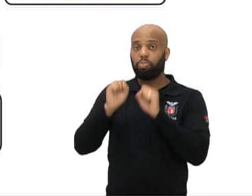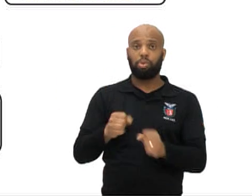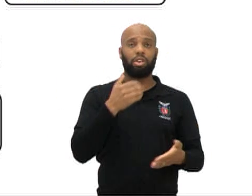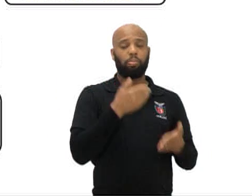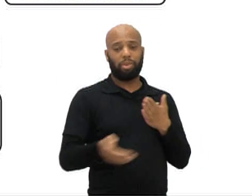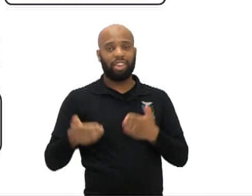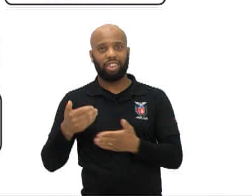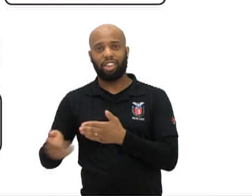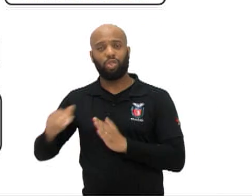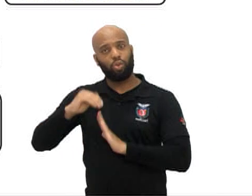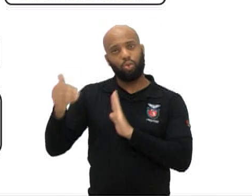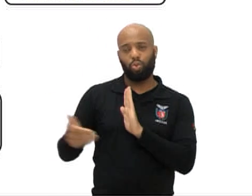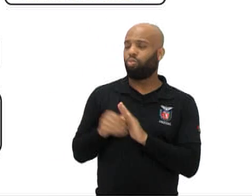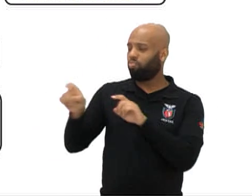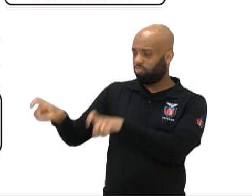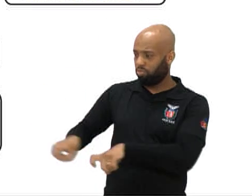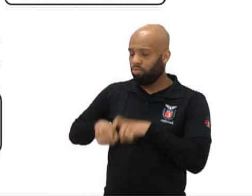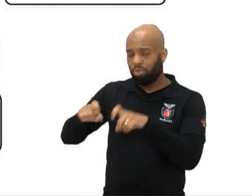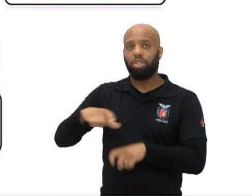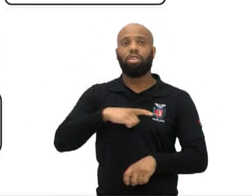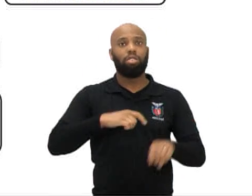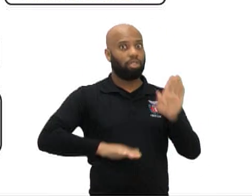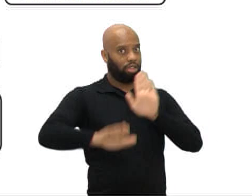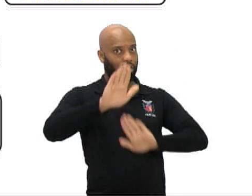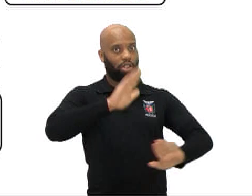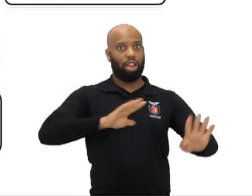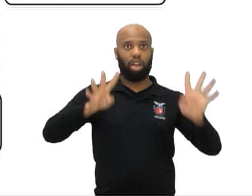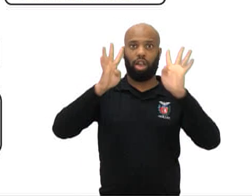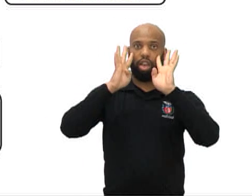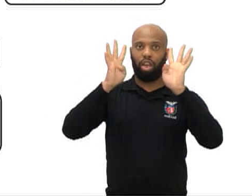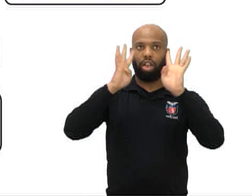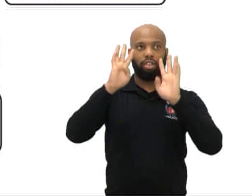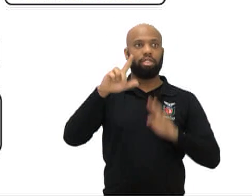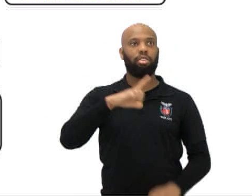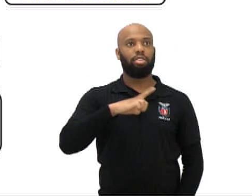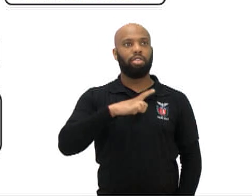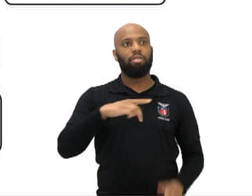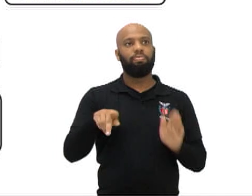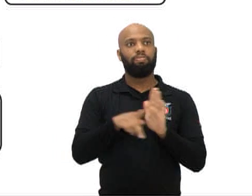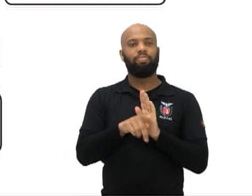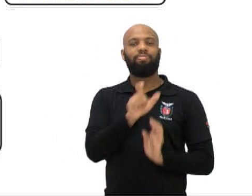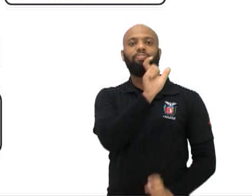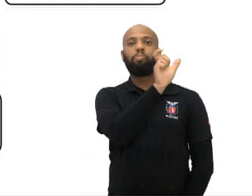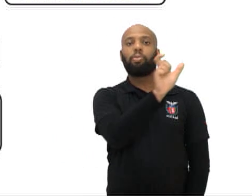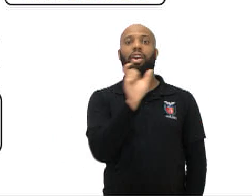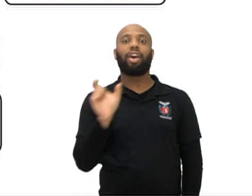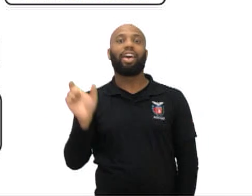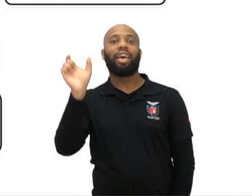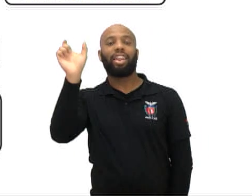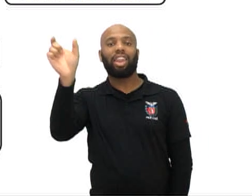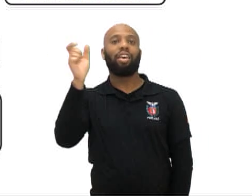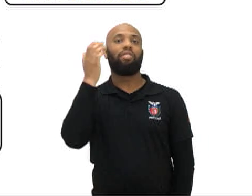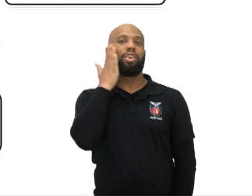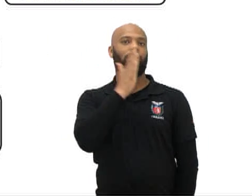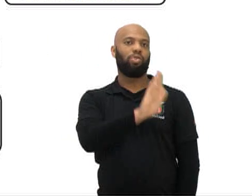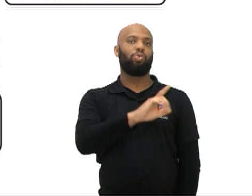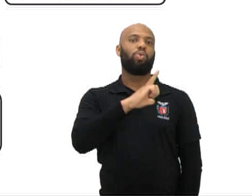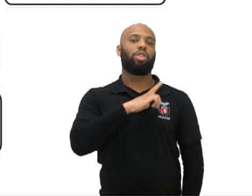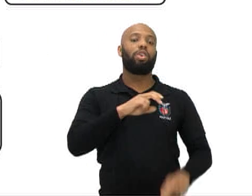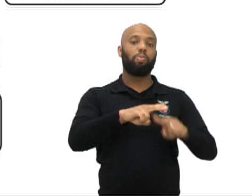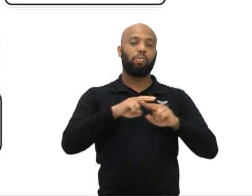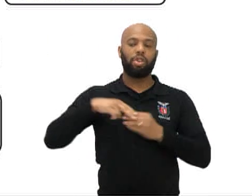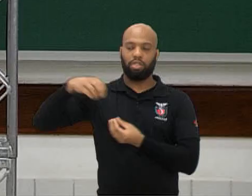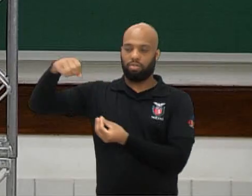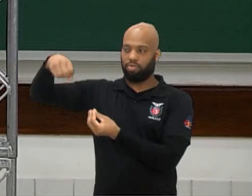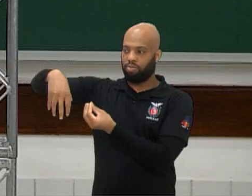safras inteiras. Então nós temos que dar um pouquinho de atenção para essas parasitoses causadas por